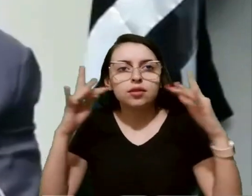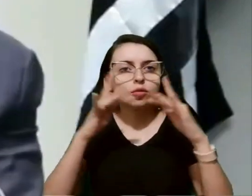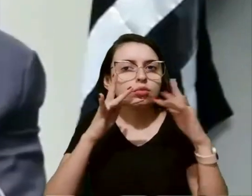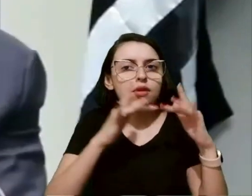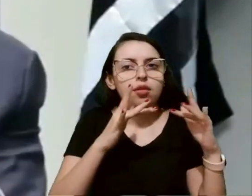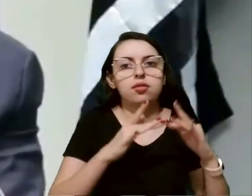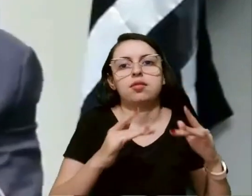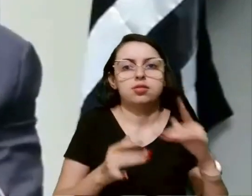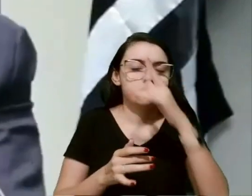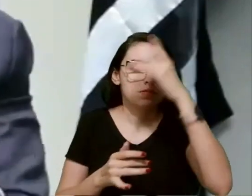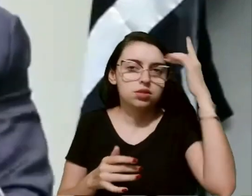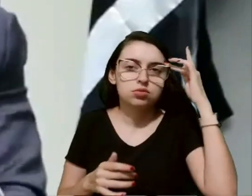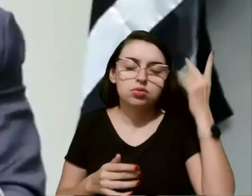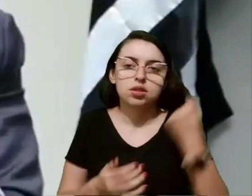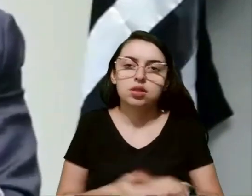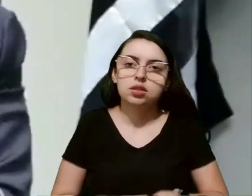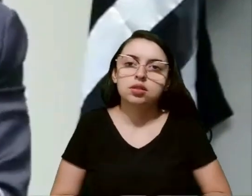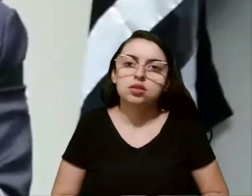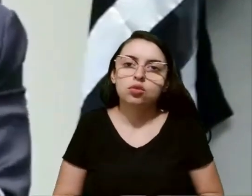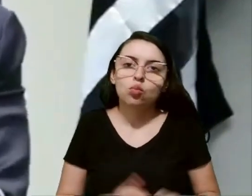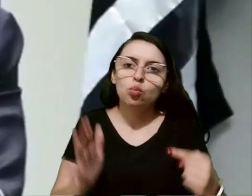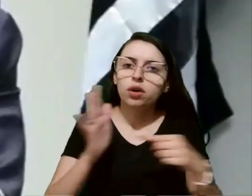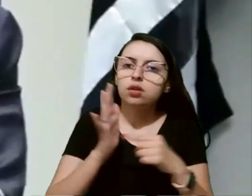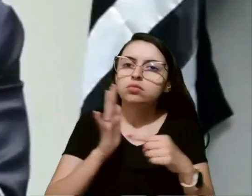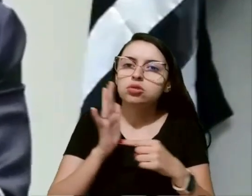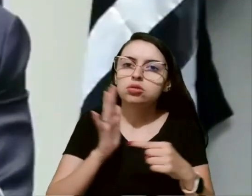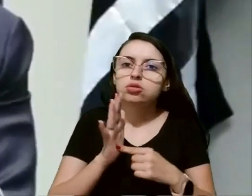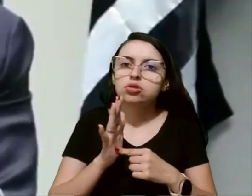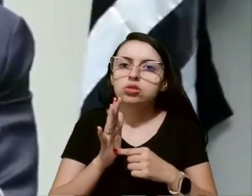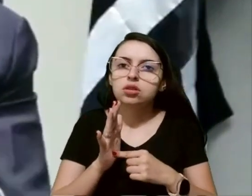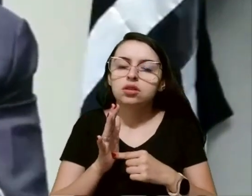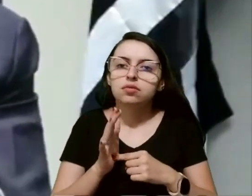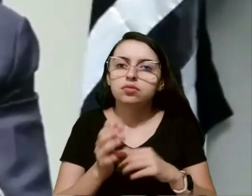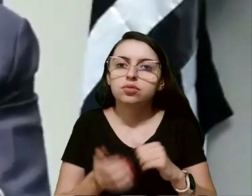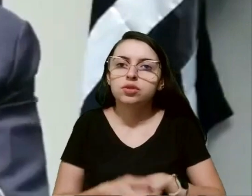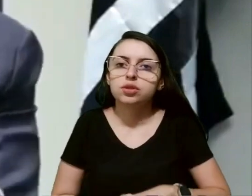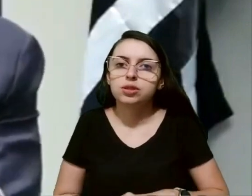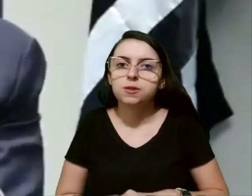aproximar as pessoas em torno de certos elementos que são objetivos relativamente